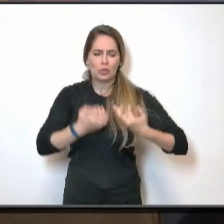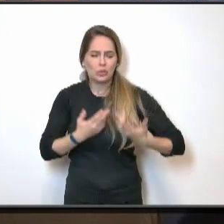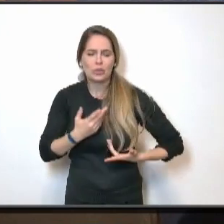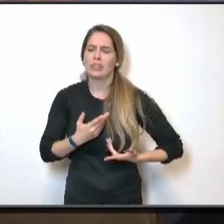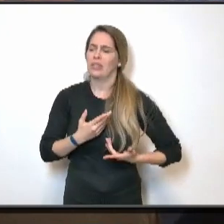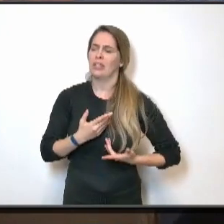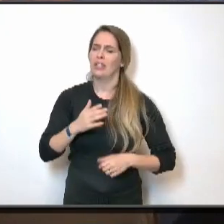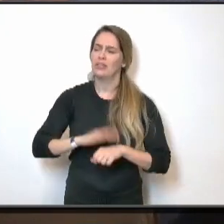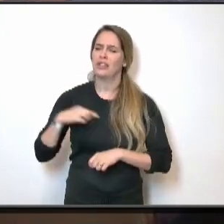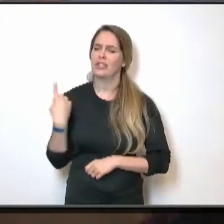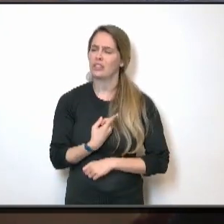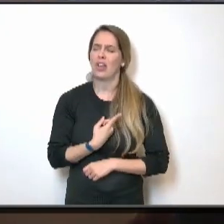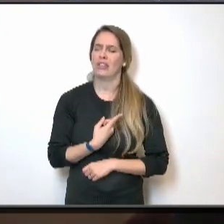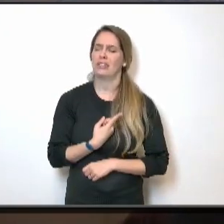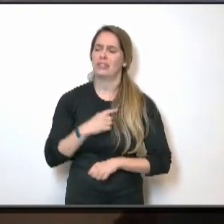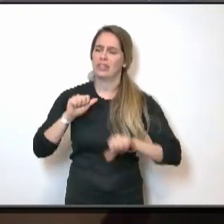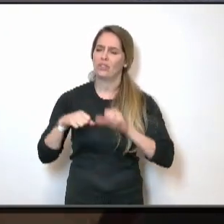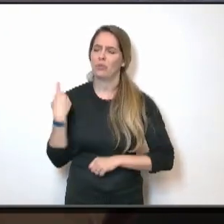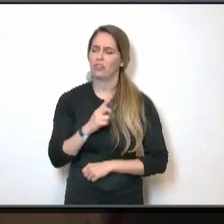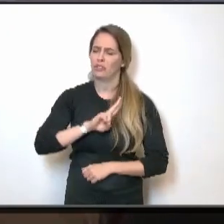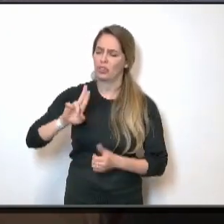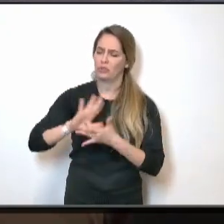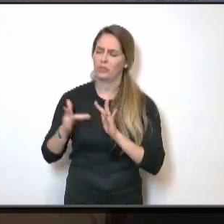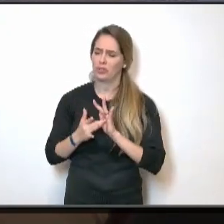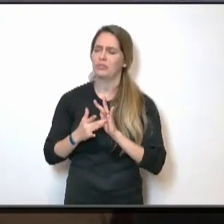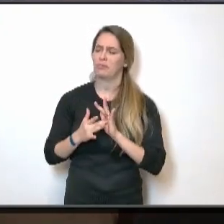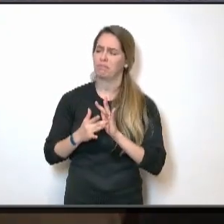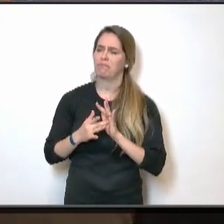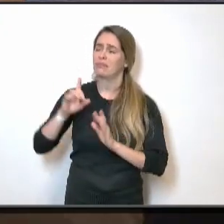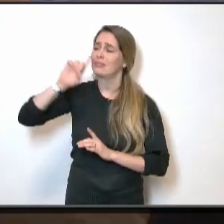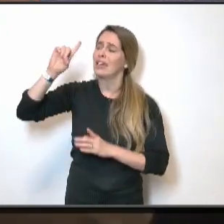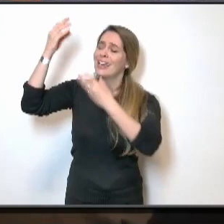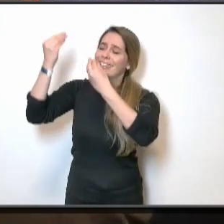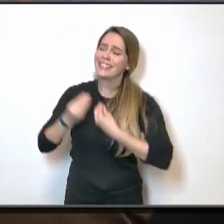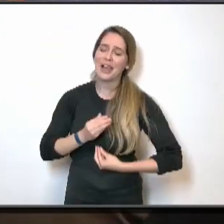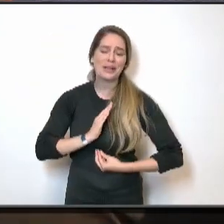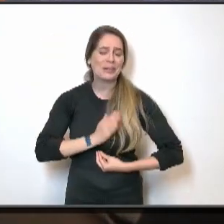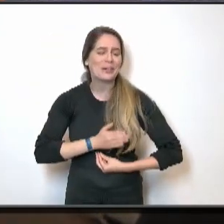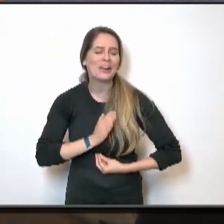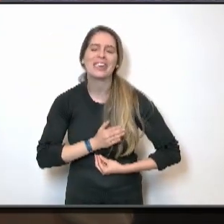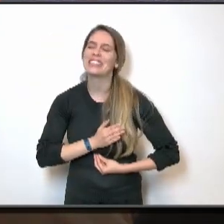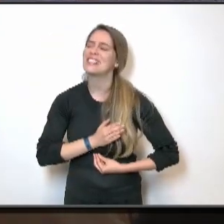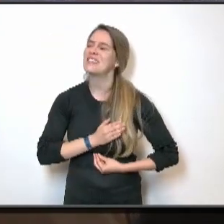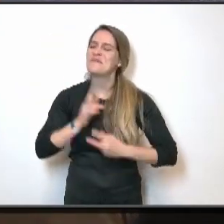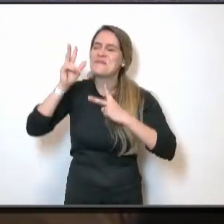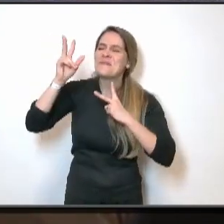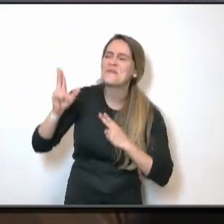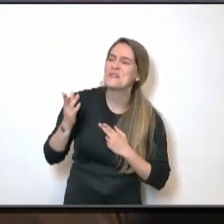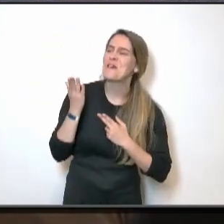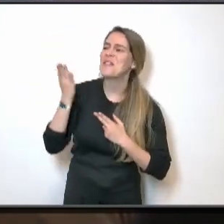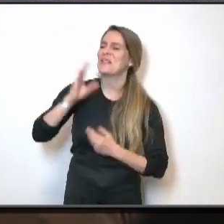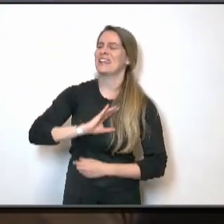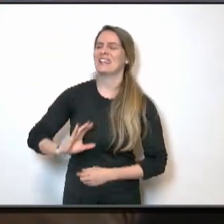Deus. Restaura-nos em nome de Jesus. Amém. Ó Deus, dá-nos um coração totalmente de Cristo. Nós